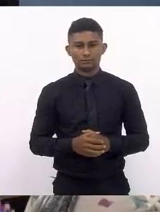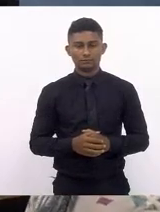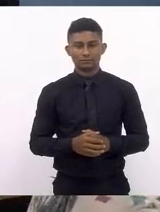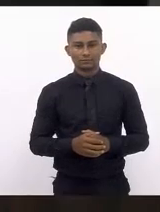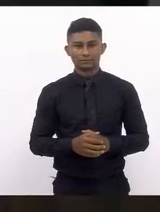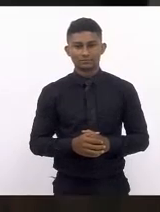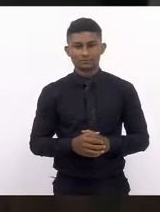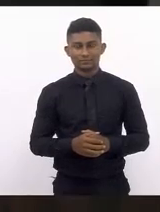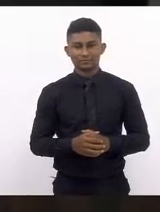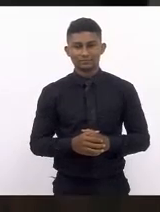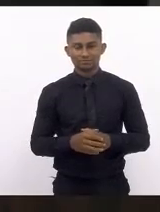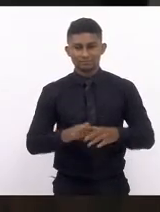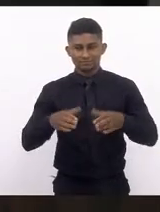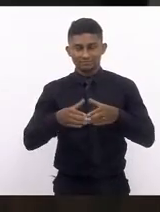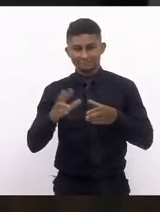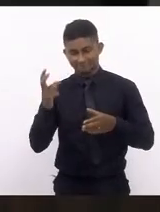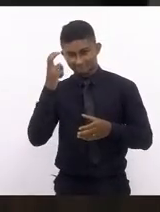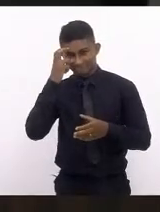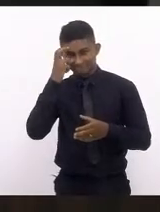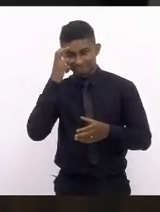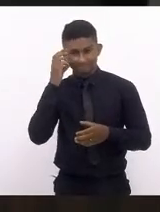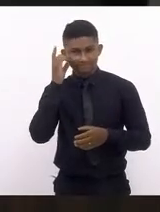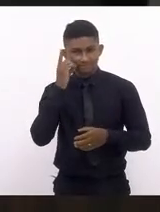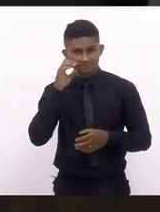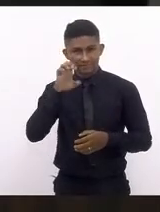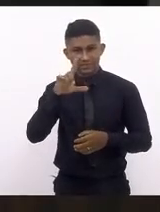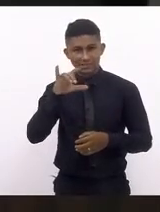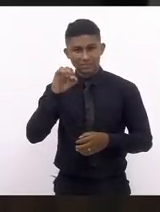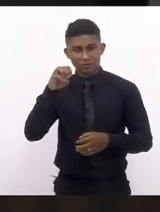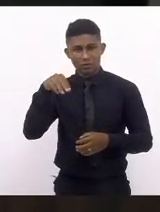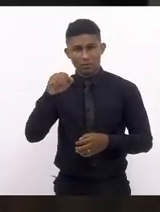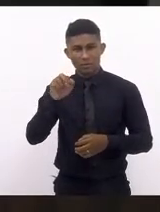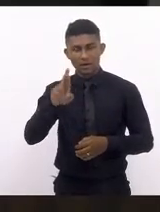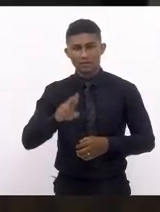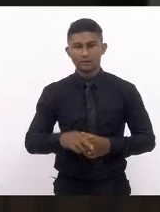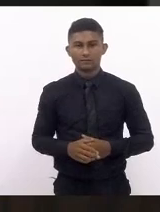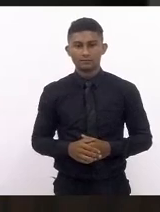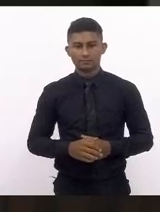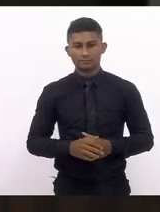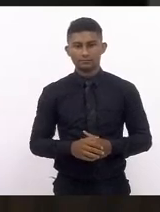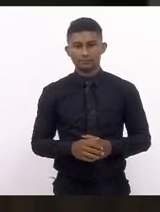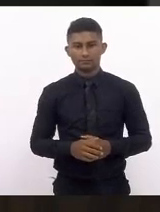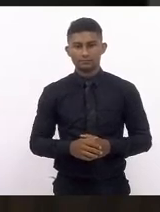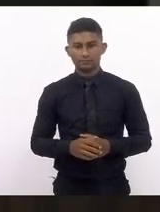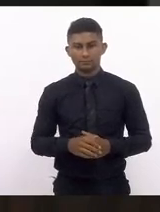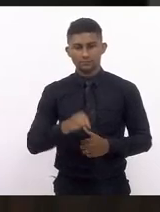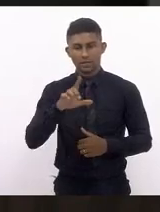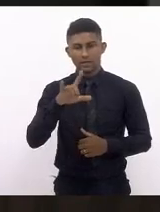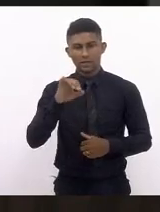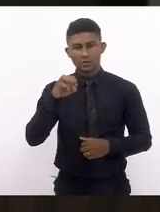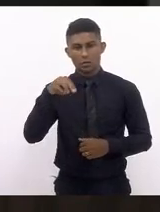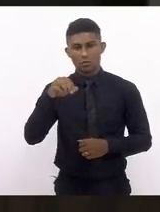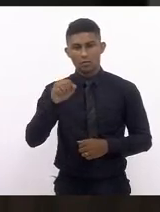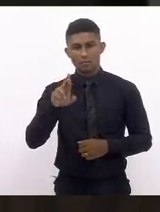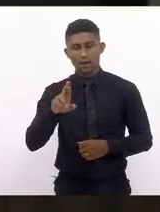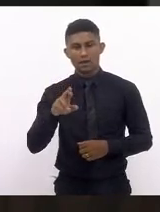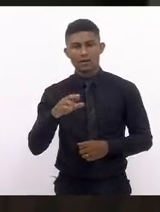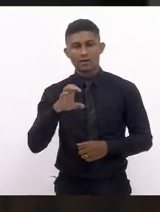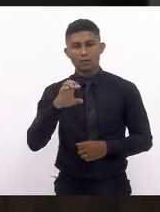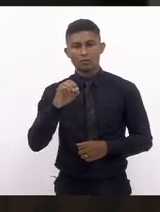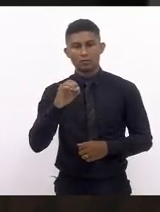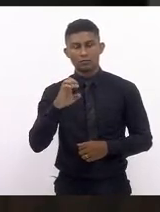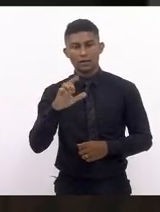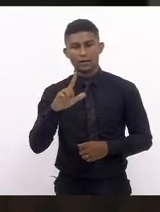ou será que a pessoa de Cultura Deputado ele Omar Coelho e ele Omar Coelho